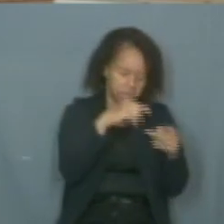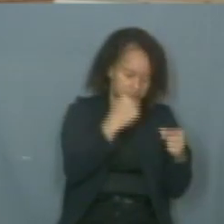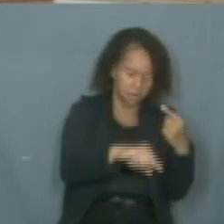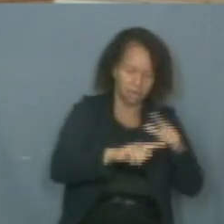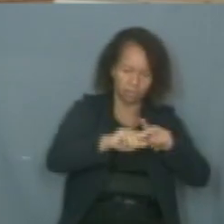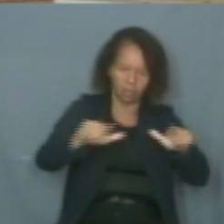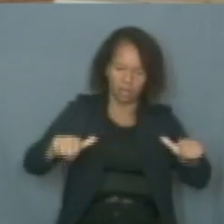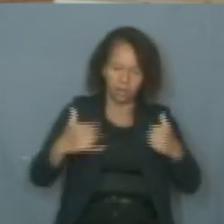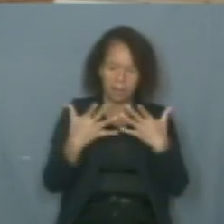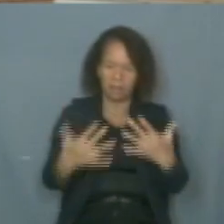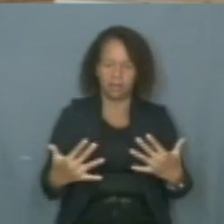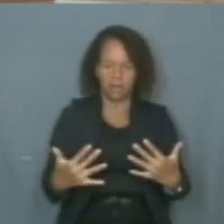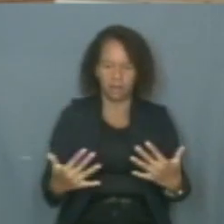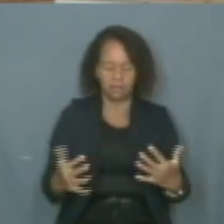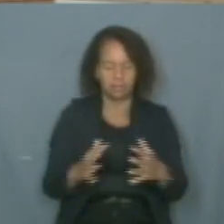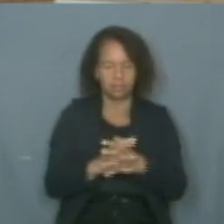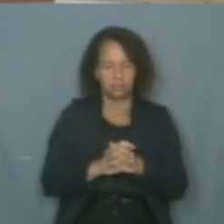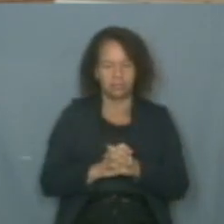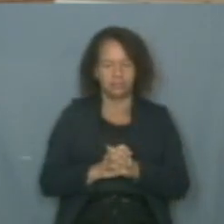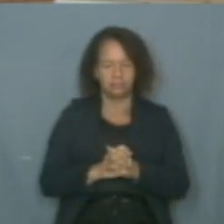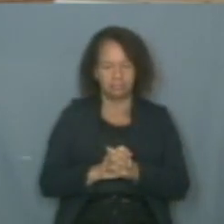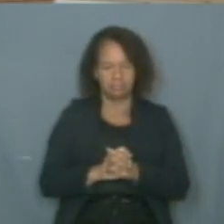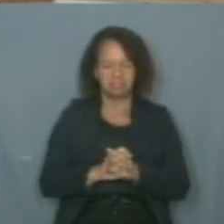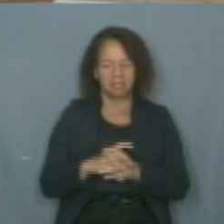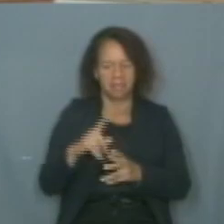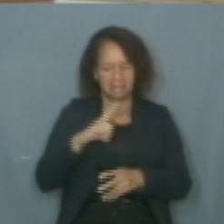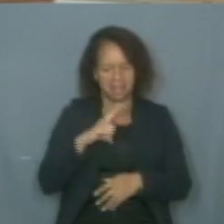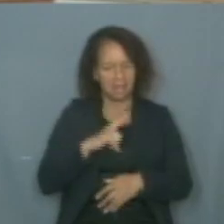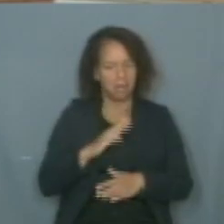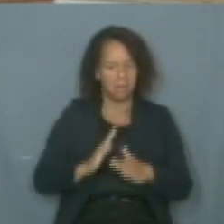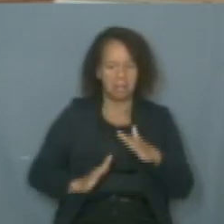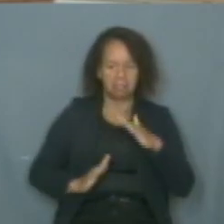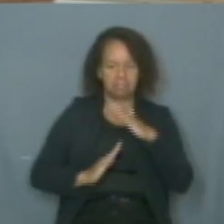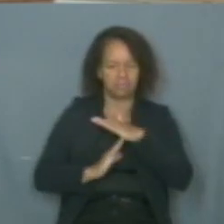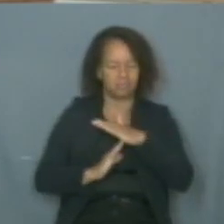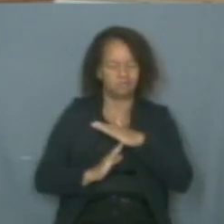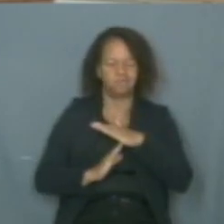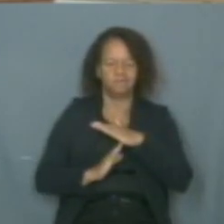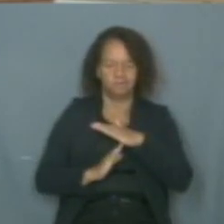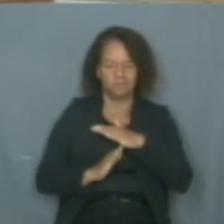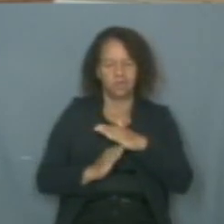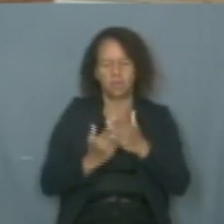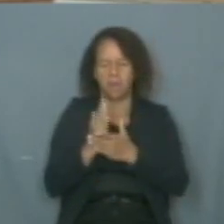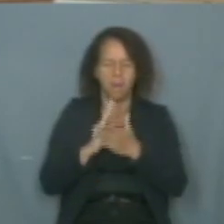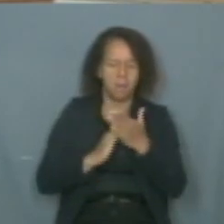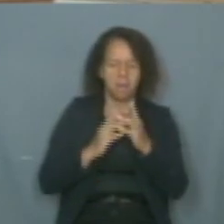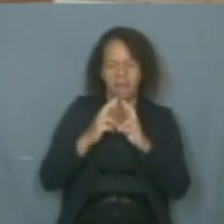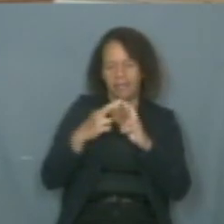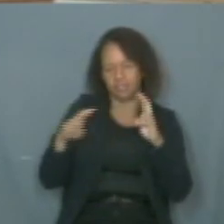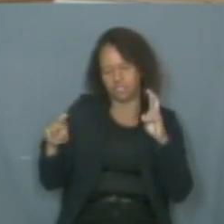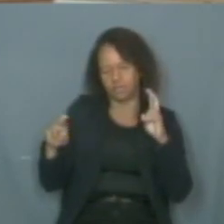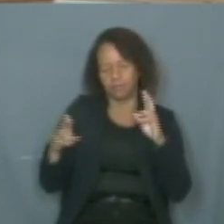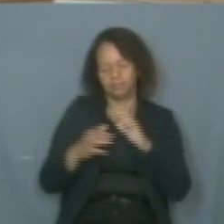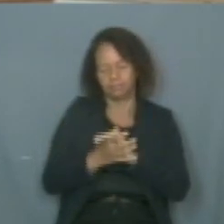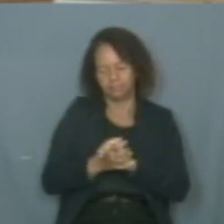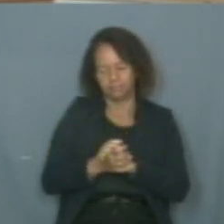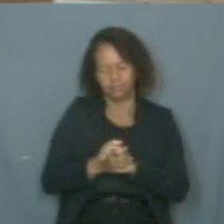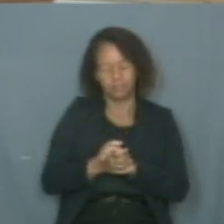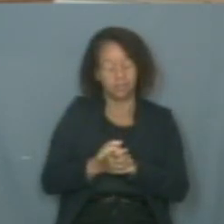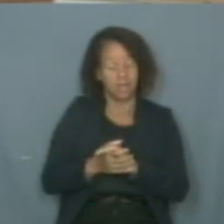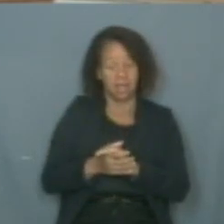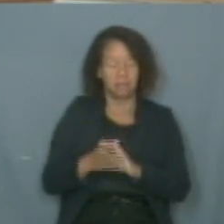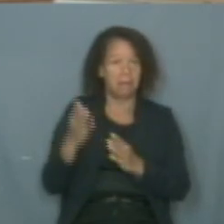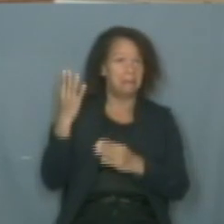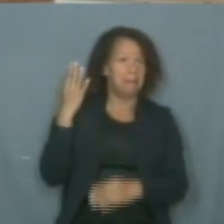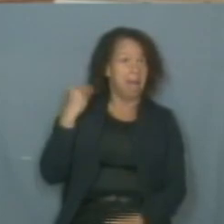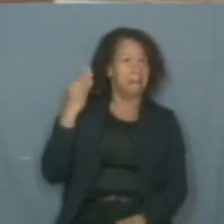esvaziou o plenário, no mínimo, tem alguma intolerância com determinada religião. E não venham